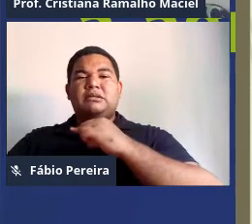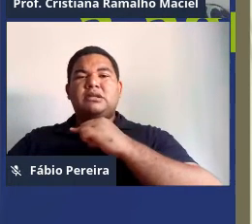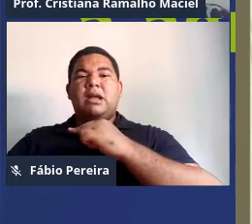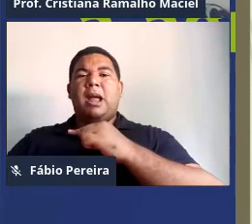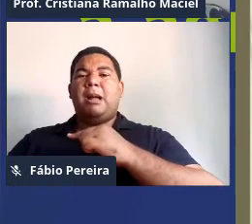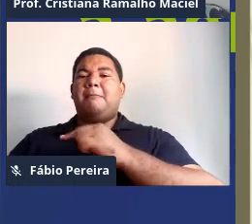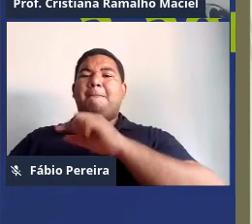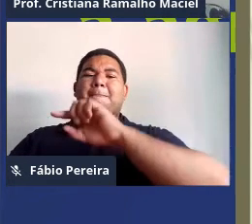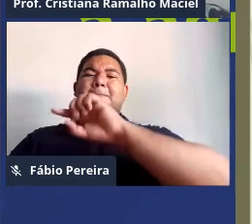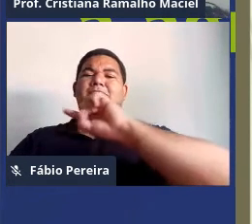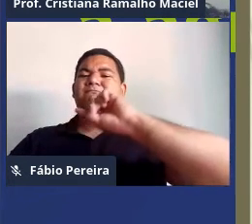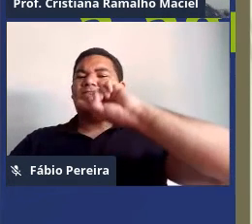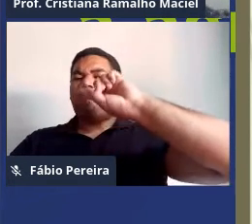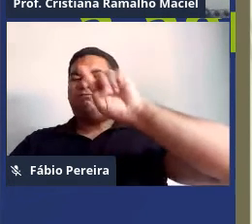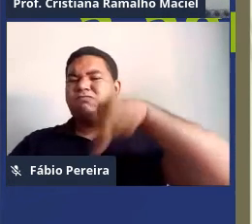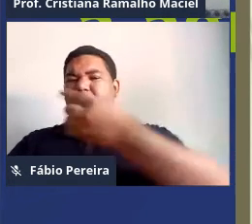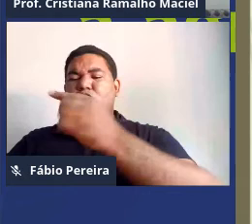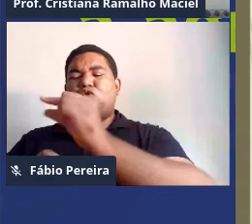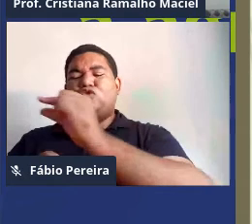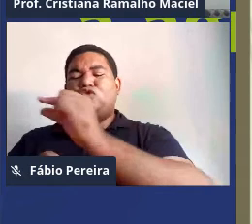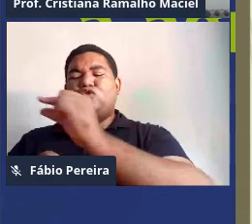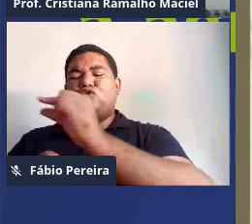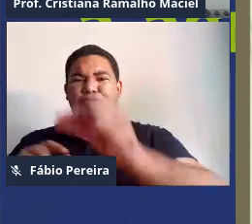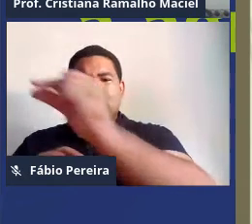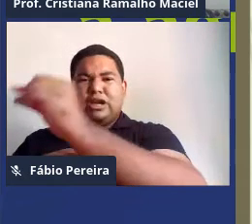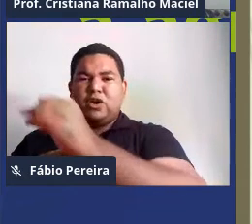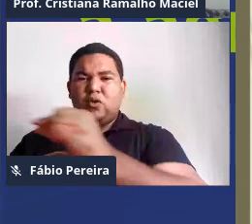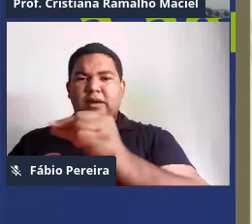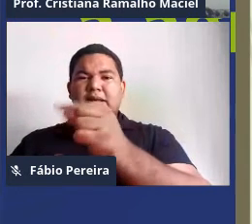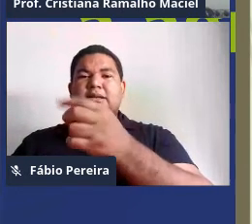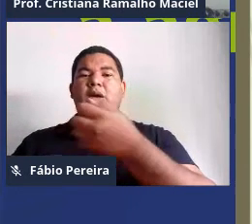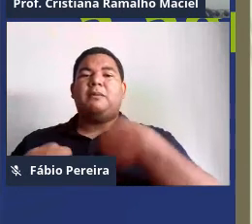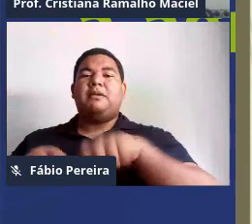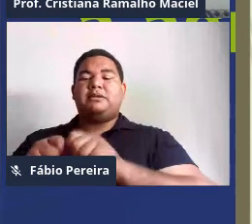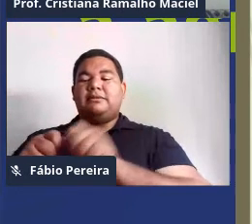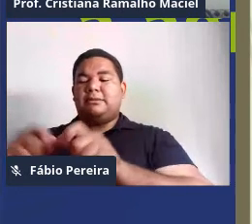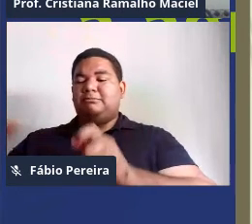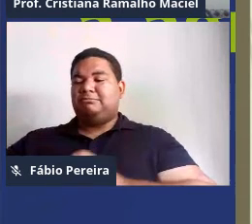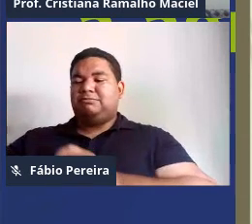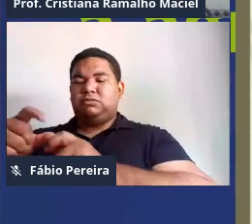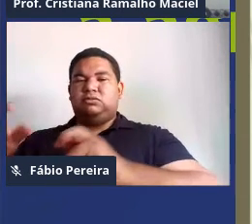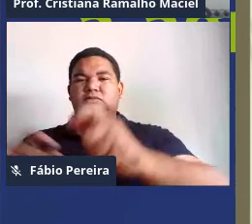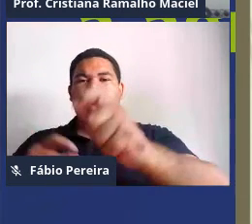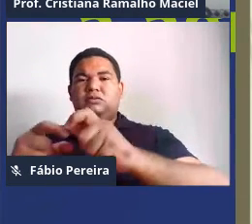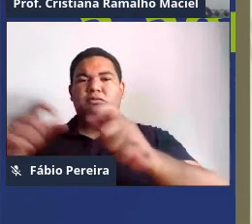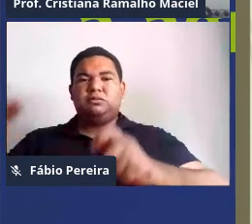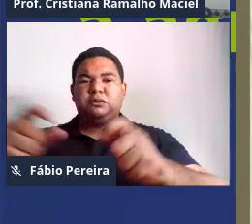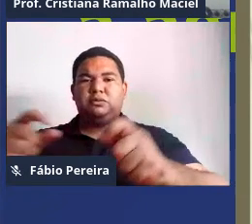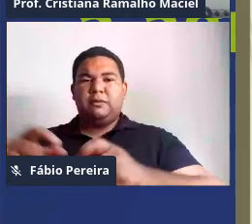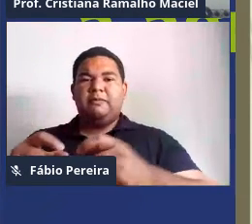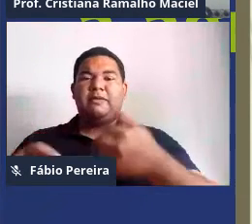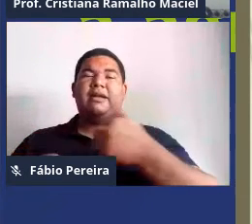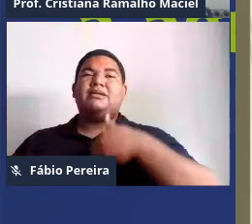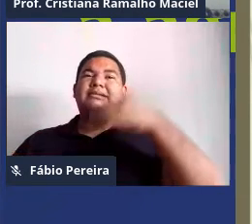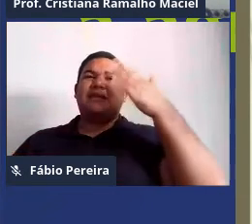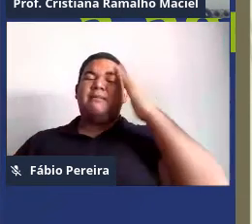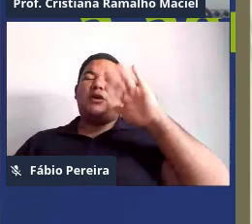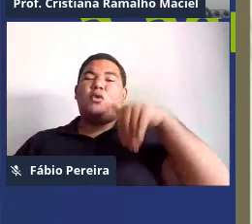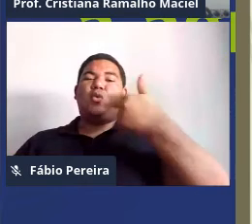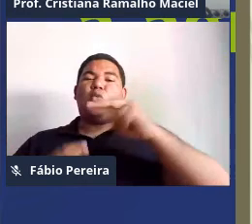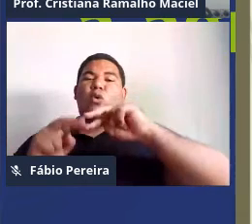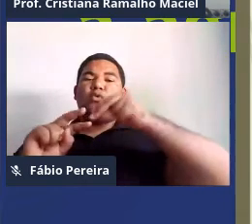montar um grande quebra-cabeça, para depois eu ver que genes eu tenho lá dentro que vão codificar que